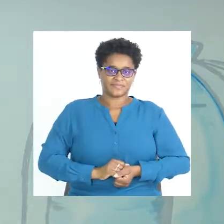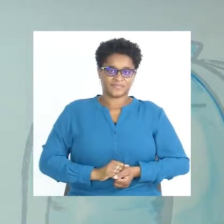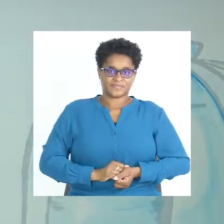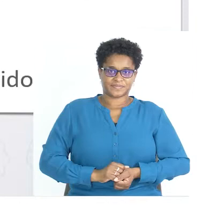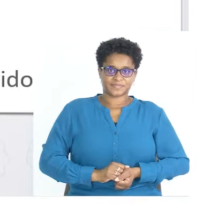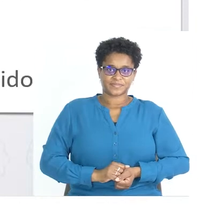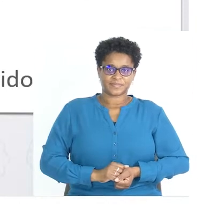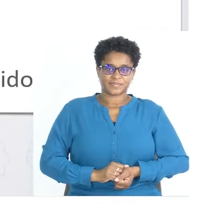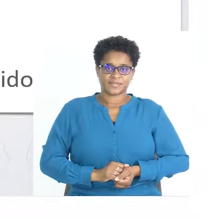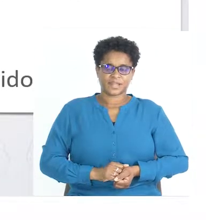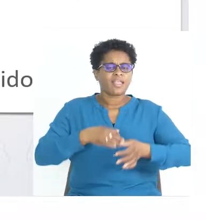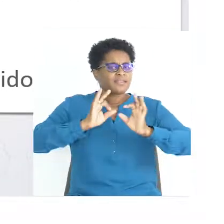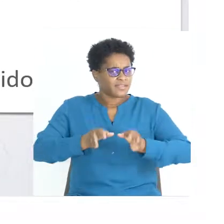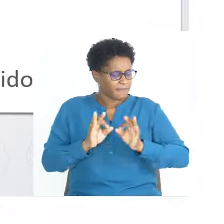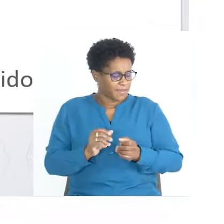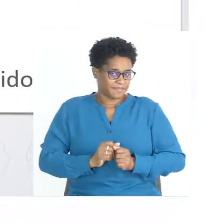lá.